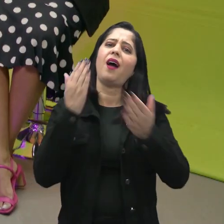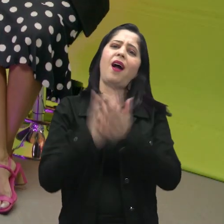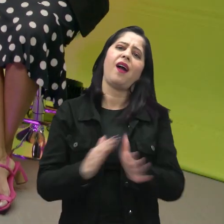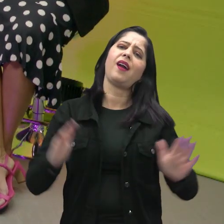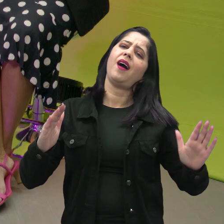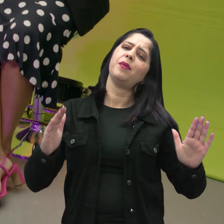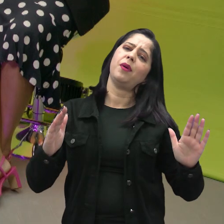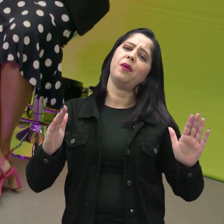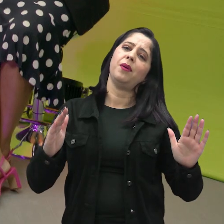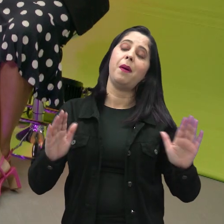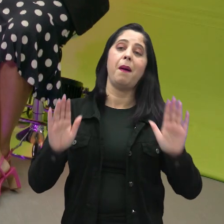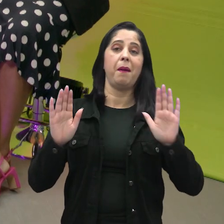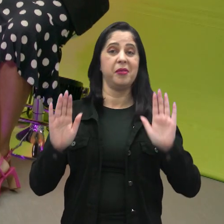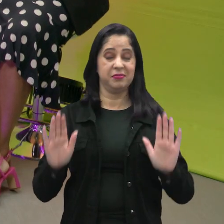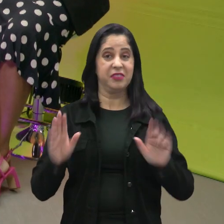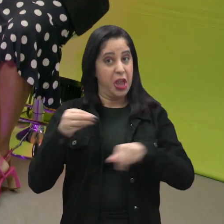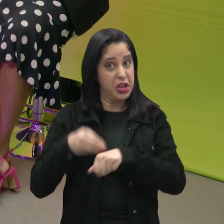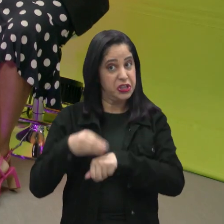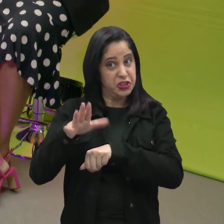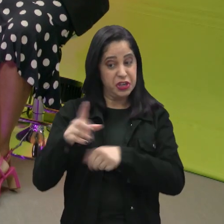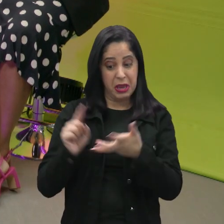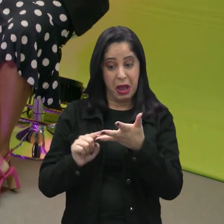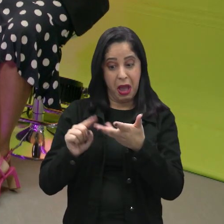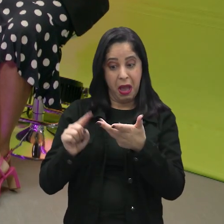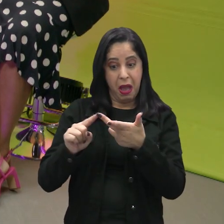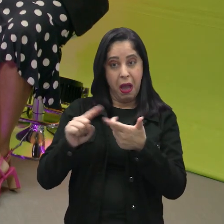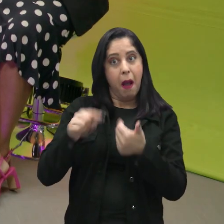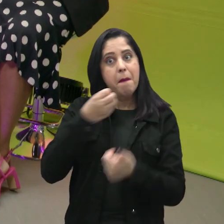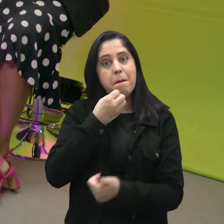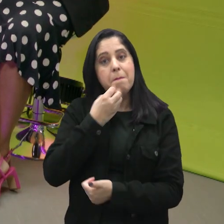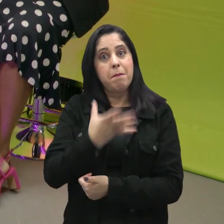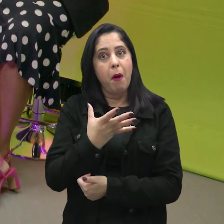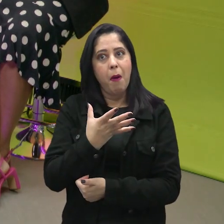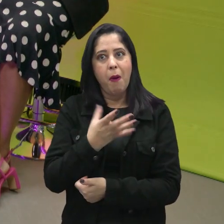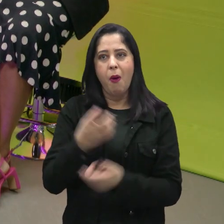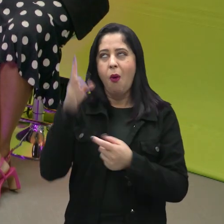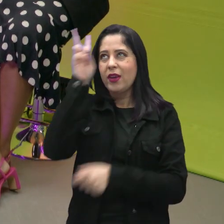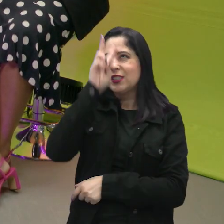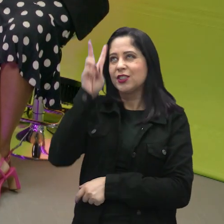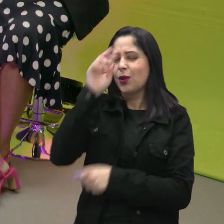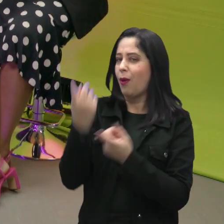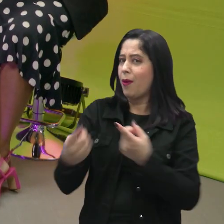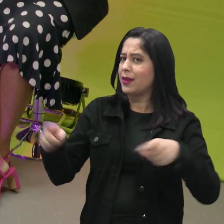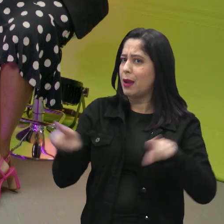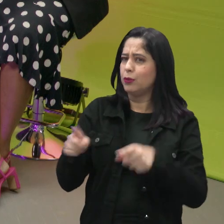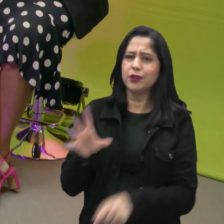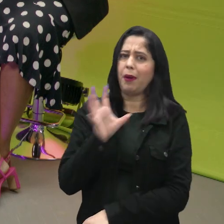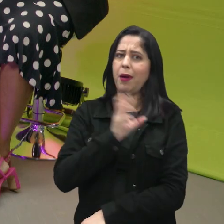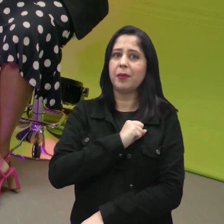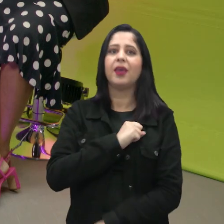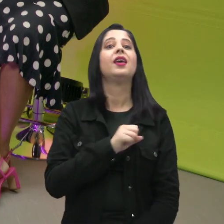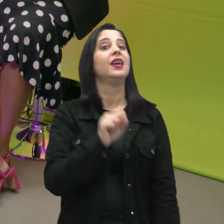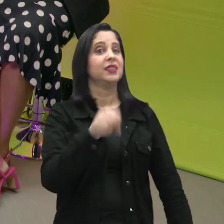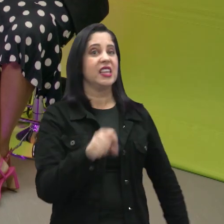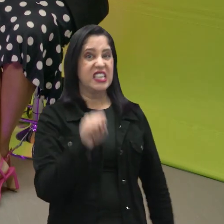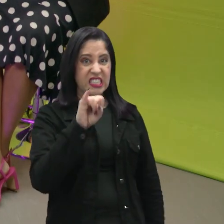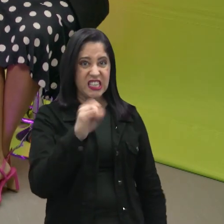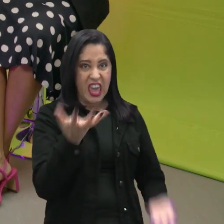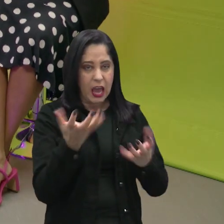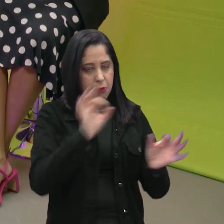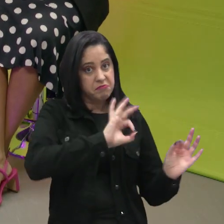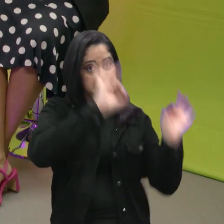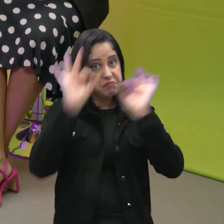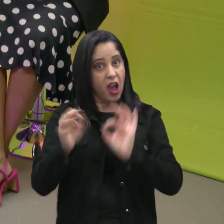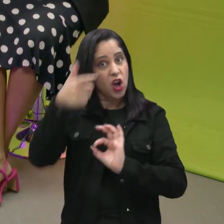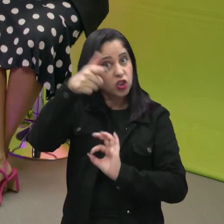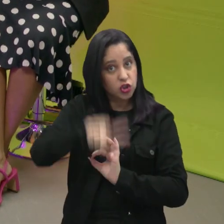Acabou, Ti. Mais um Conexão Cultura. Muitas dicas boas, né? Esse programa é recheado de história, música. Sim, nossa, amei esse programa. Verdade. Caso você queira rever